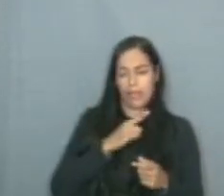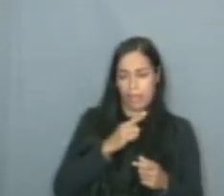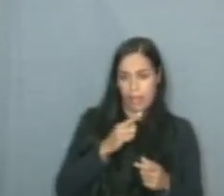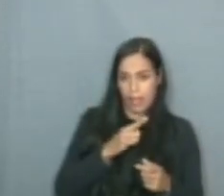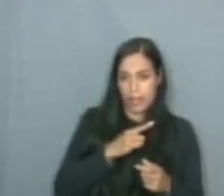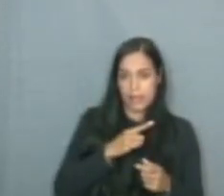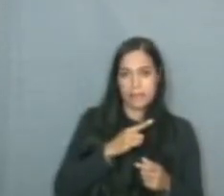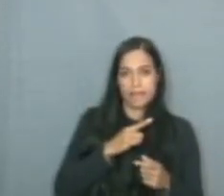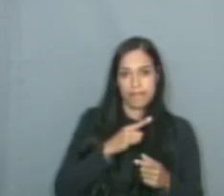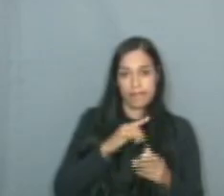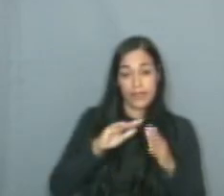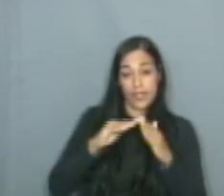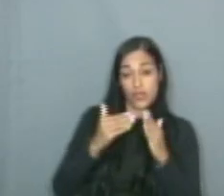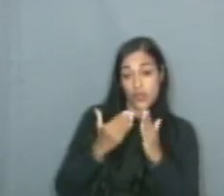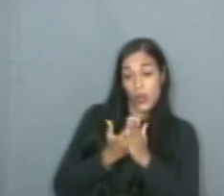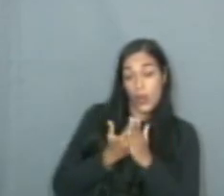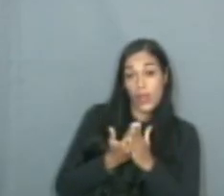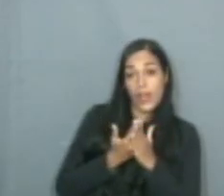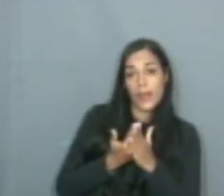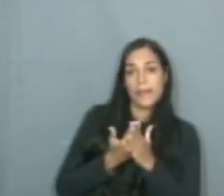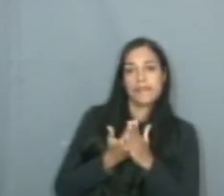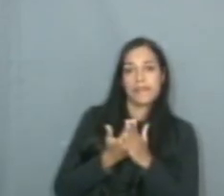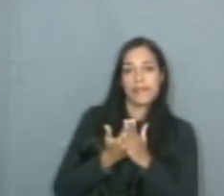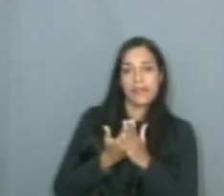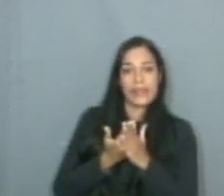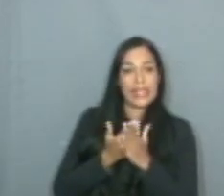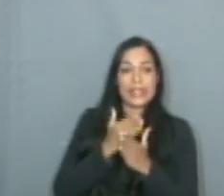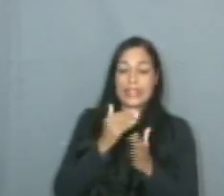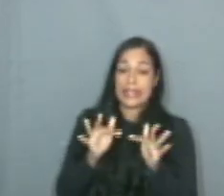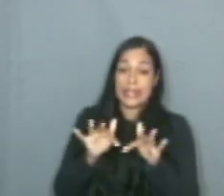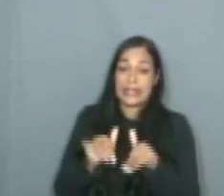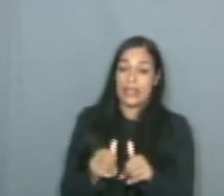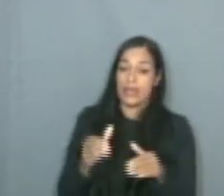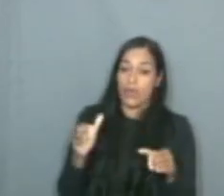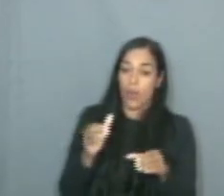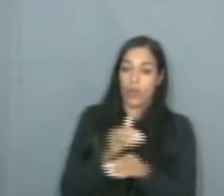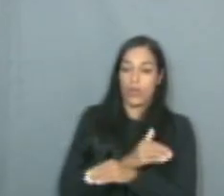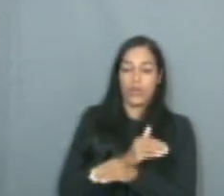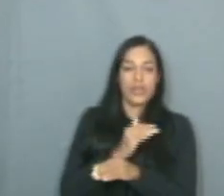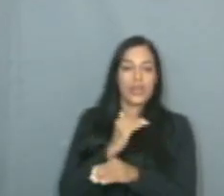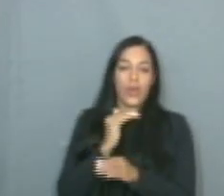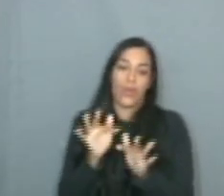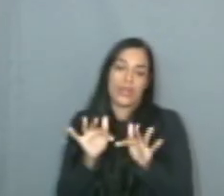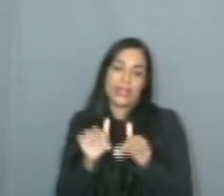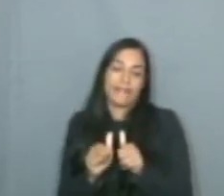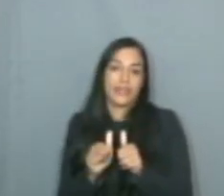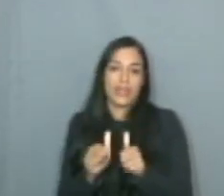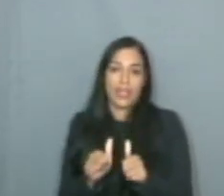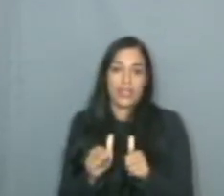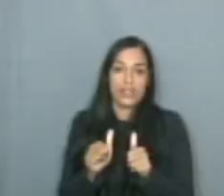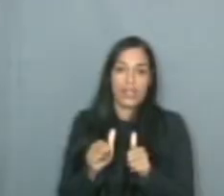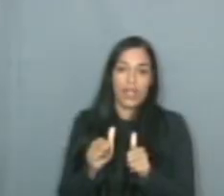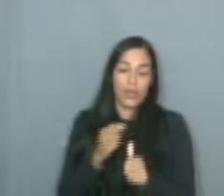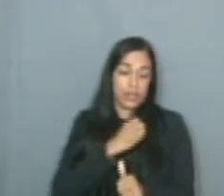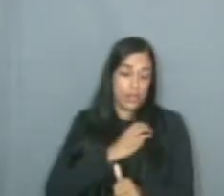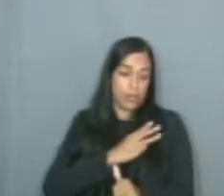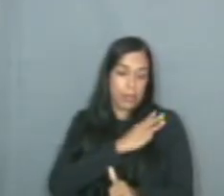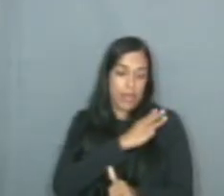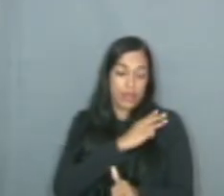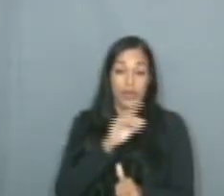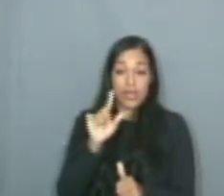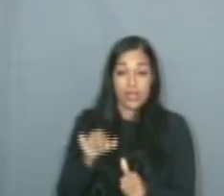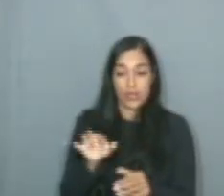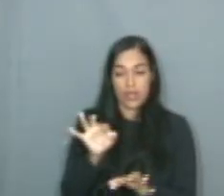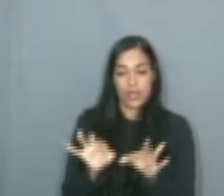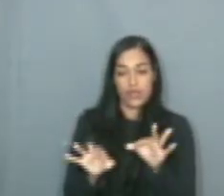e deixavam a escola ainda sem concluir ou sem iniciar o ensino médio. Então, isso aqui é justiça